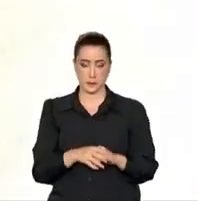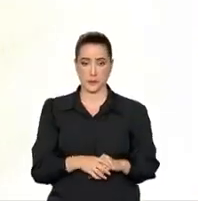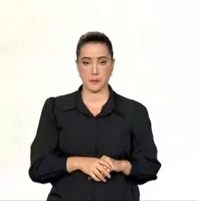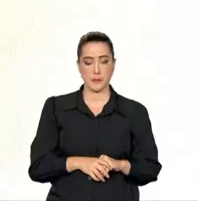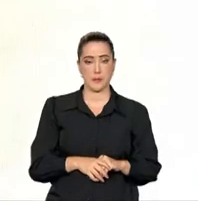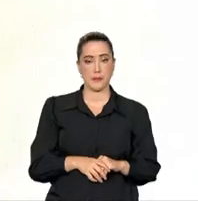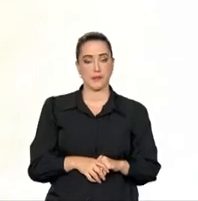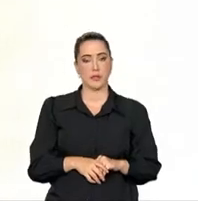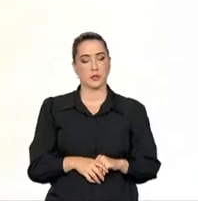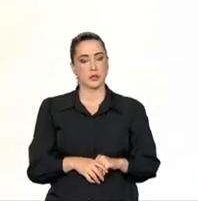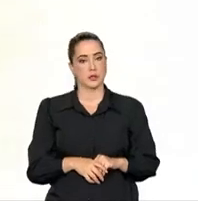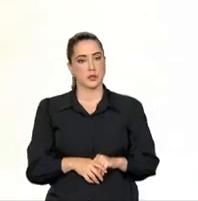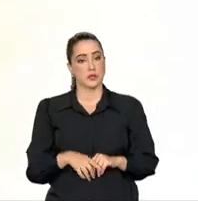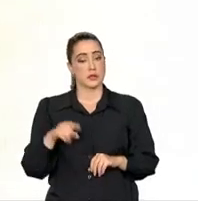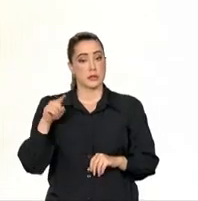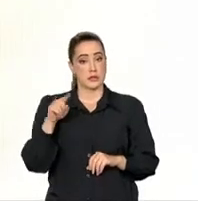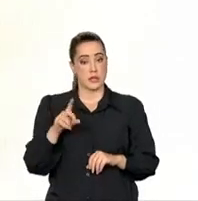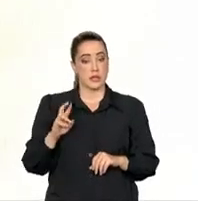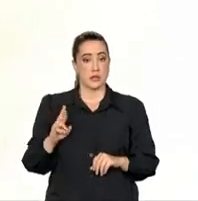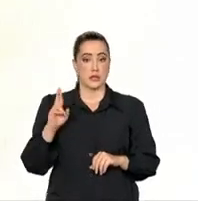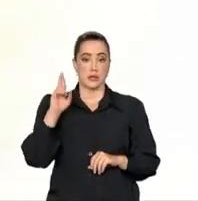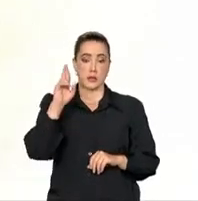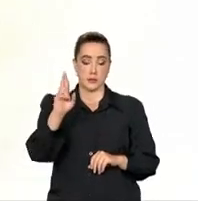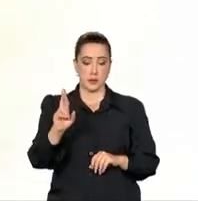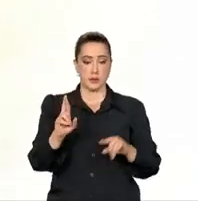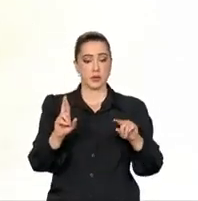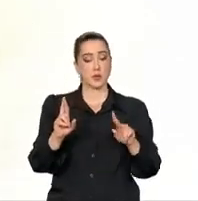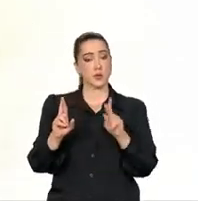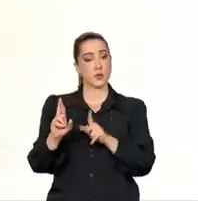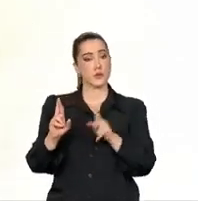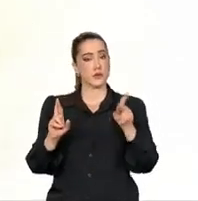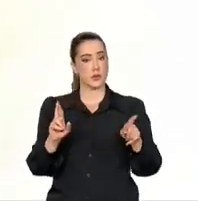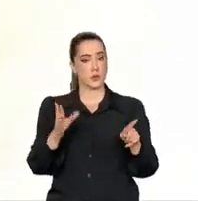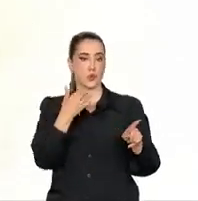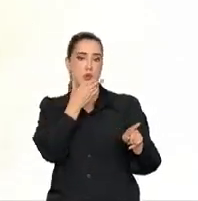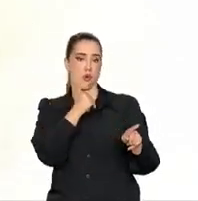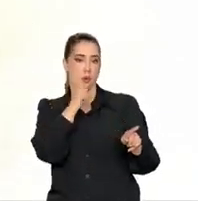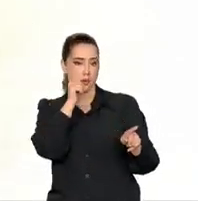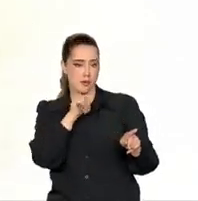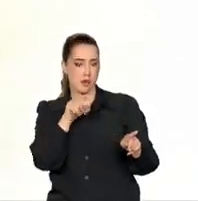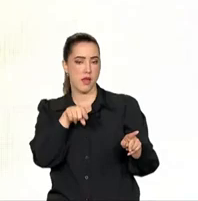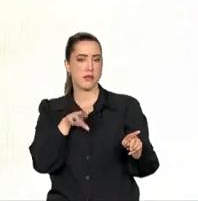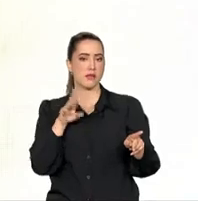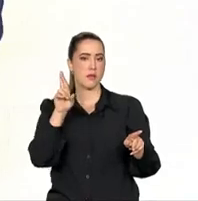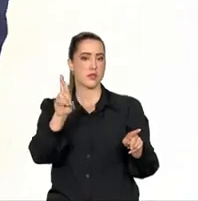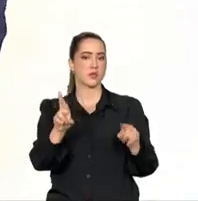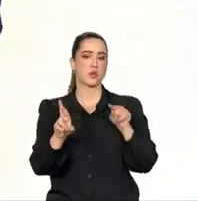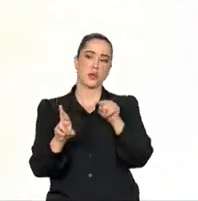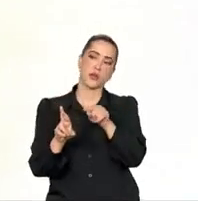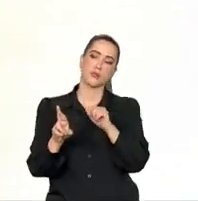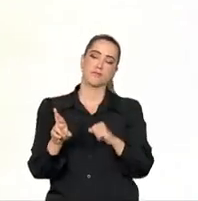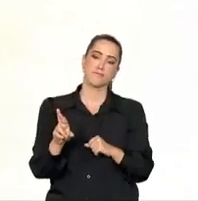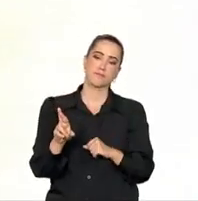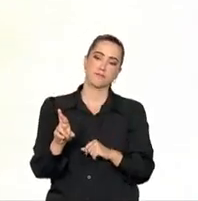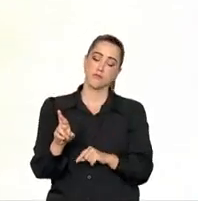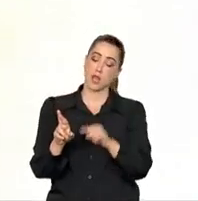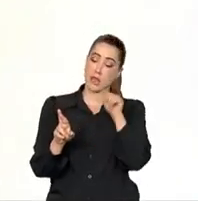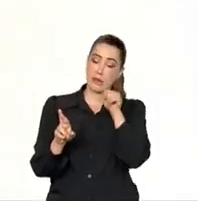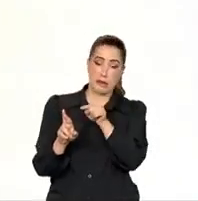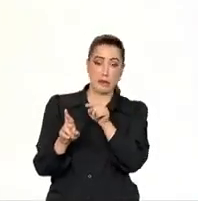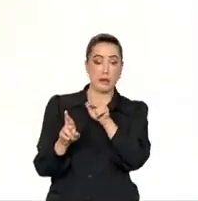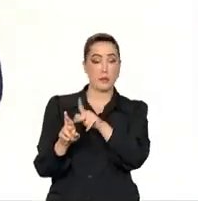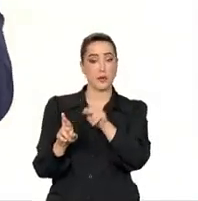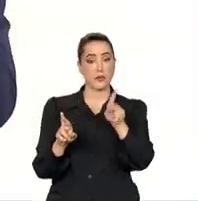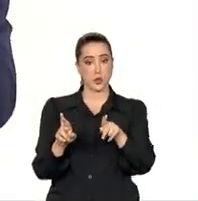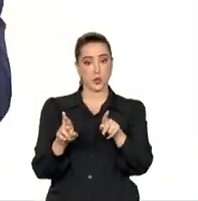quem falou em nome dos professores e professoras foi o professor Heraldo